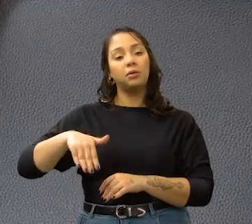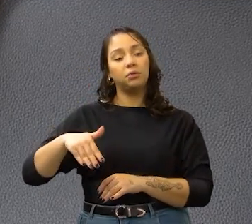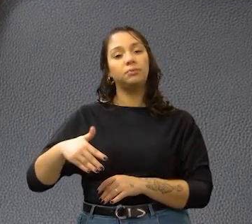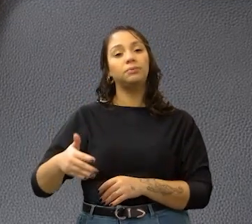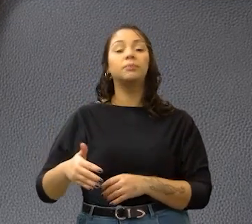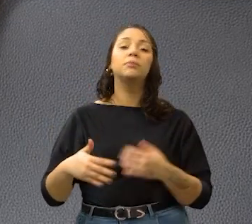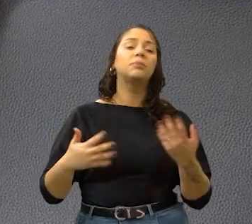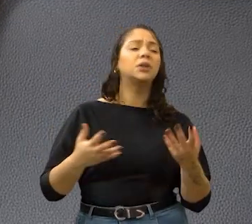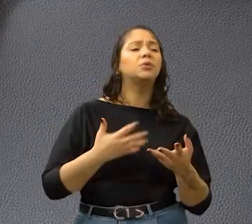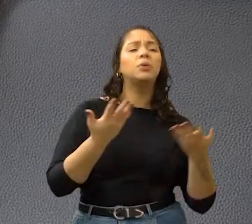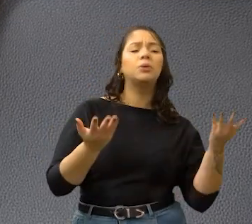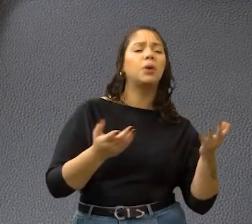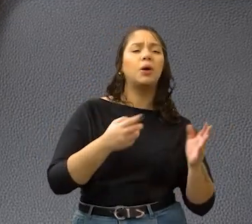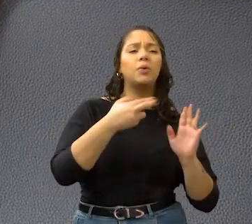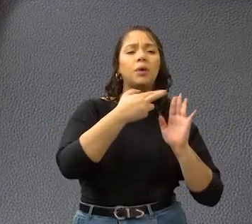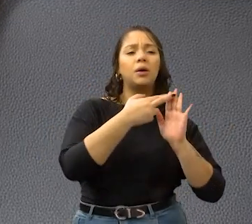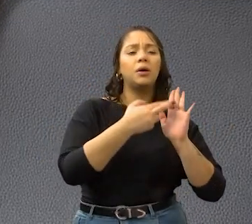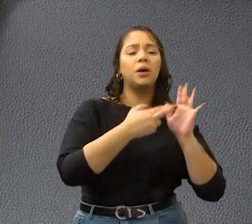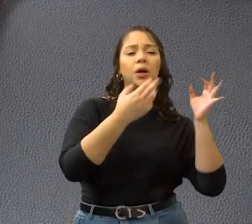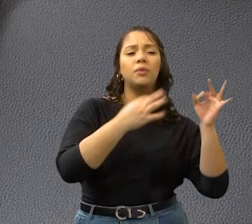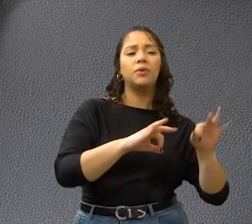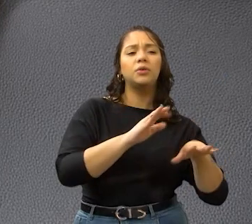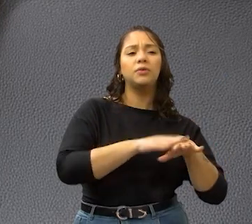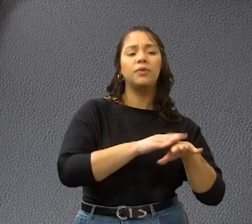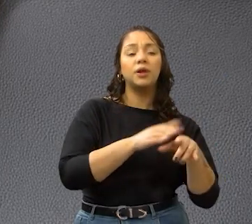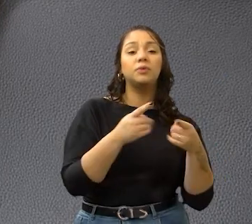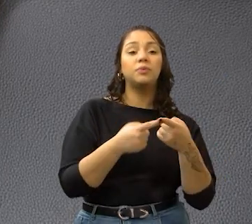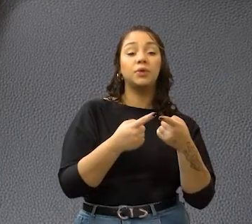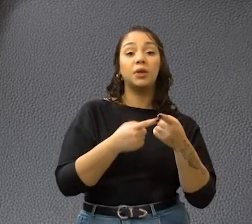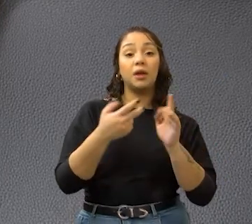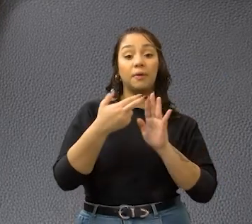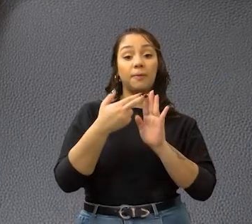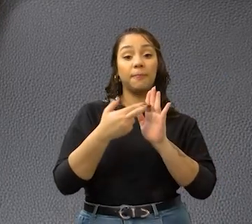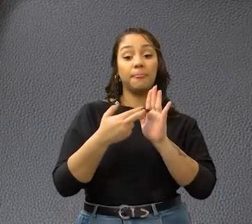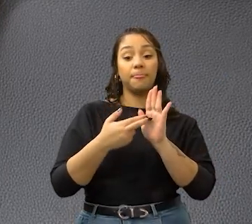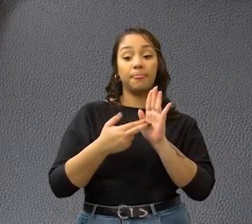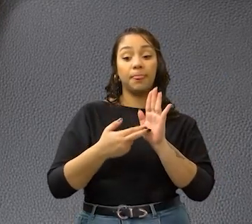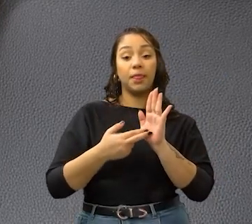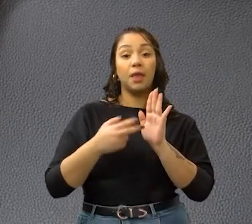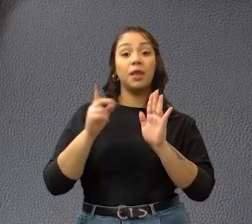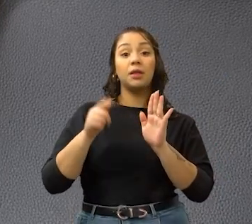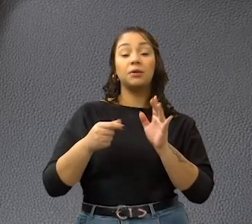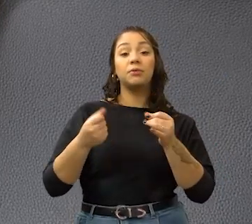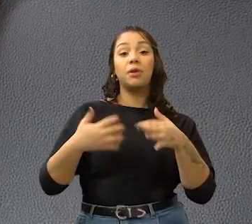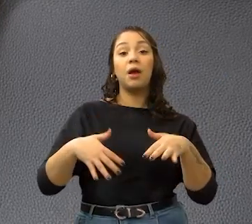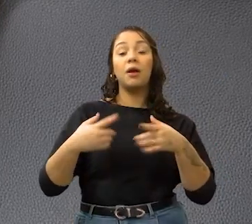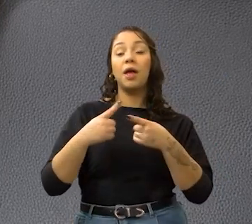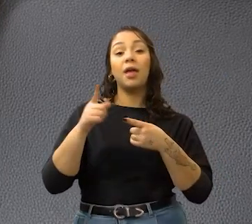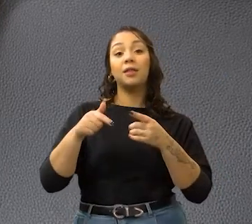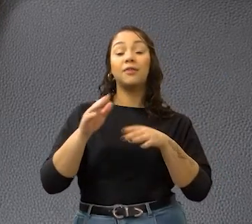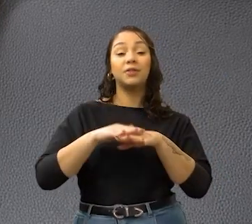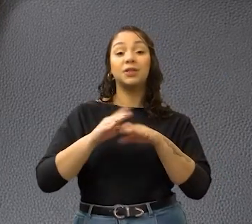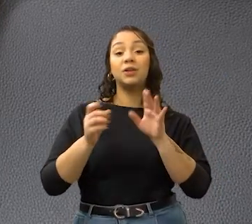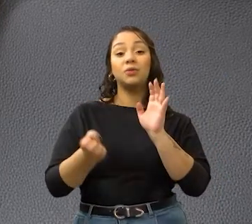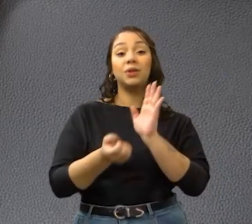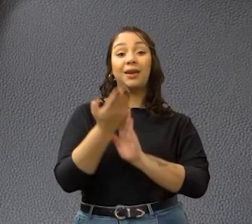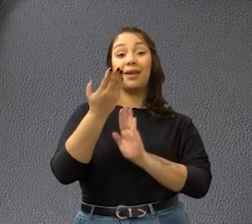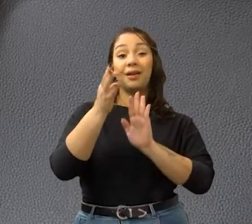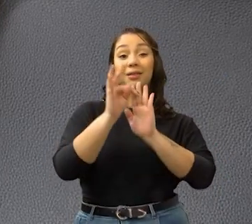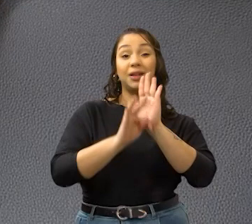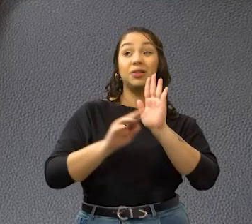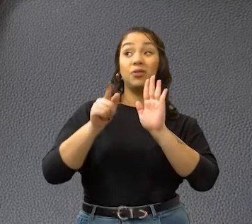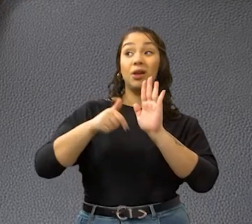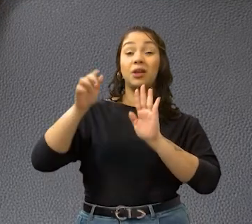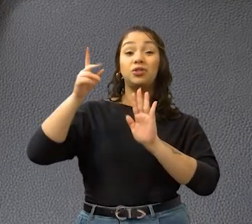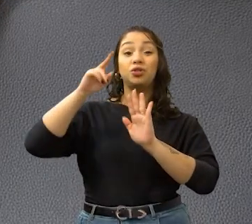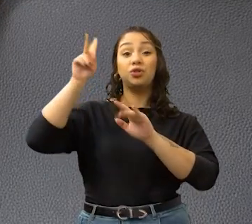gente está discutindo qual a regulamentação que tem que ser feita. Porque a regulamentação que está sendo feita é na perspectiva da importação do medicamento. Que aí a gente volta